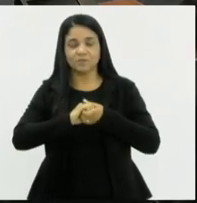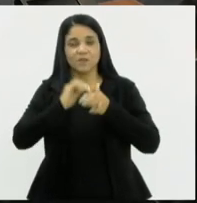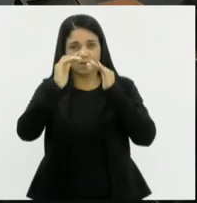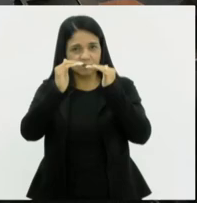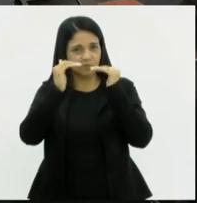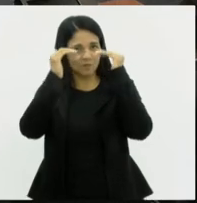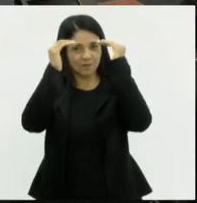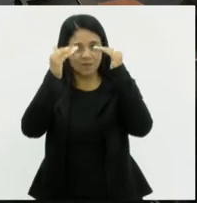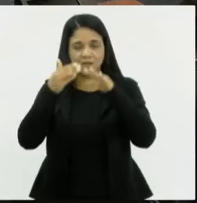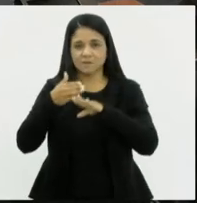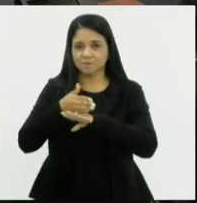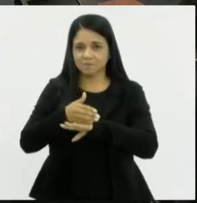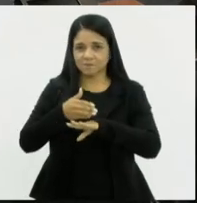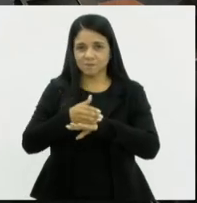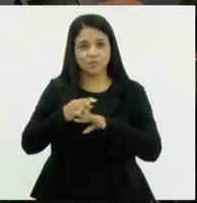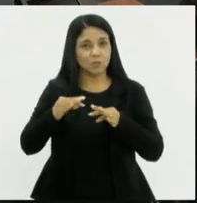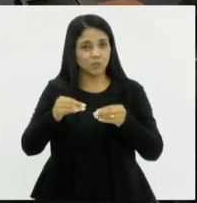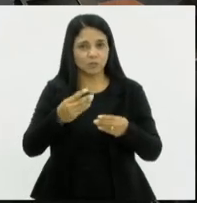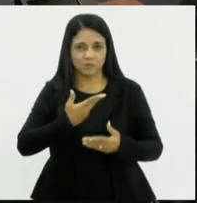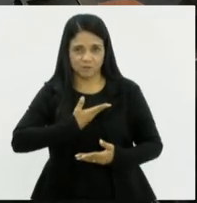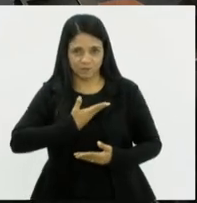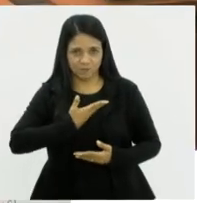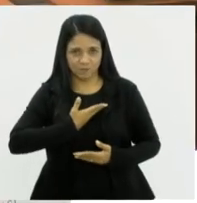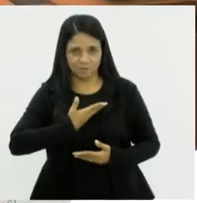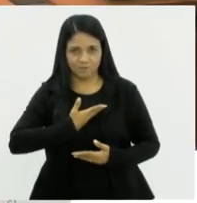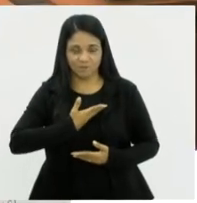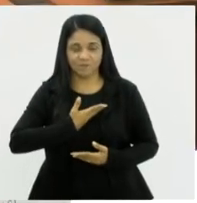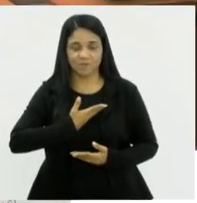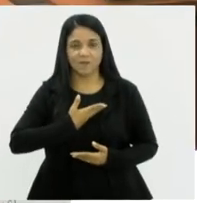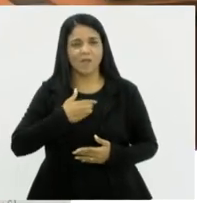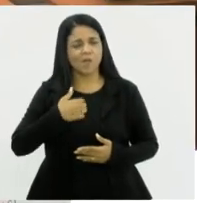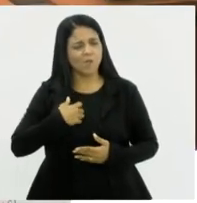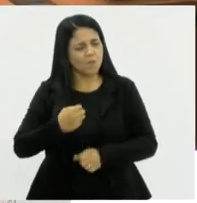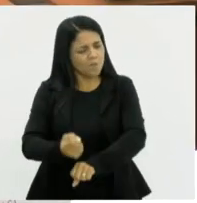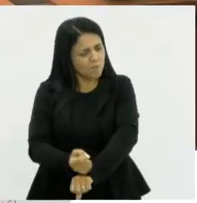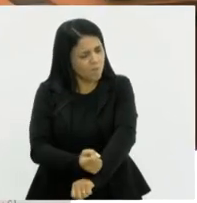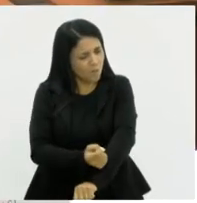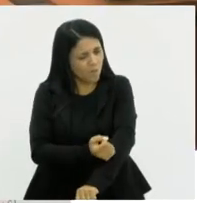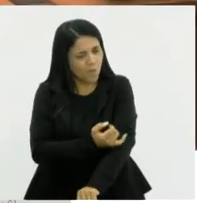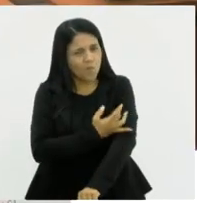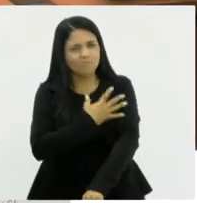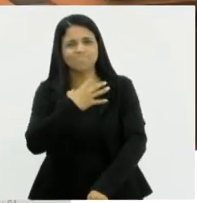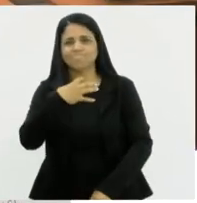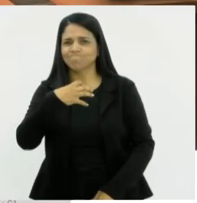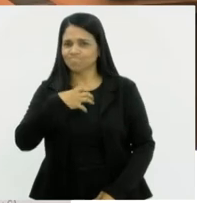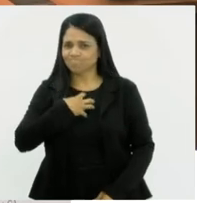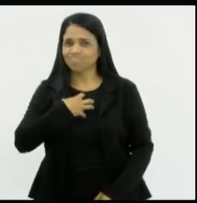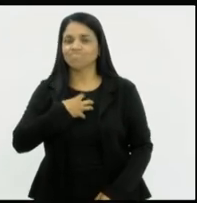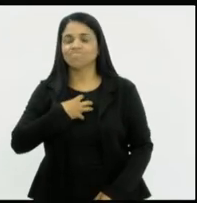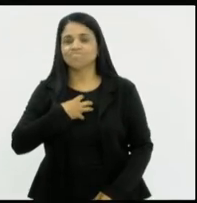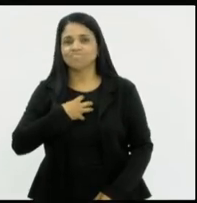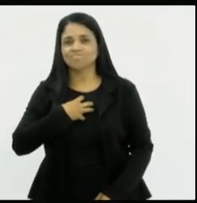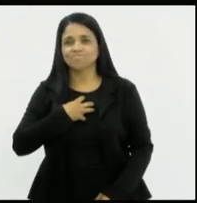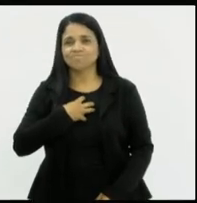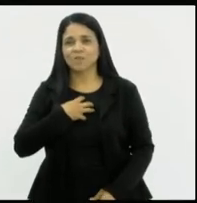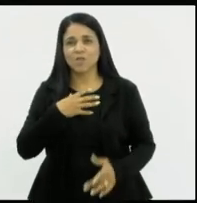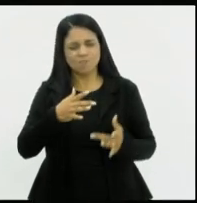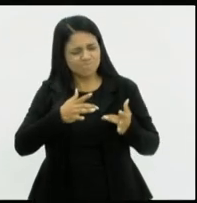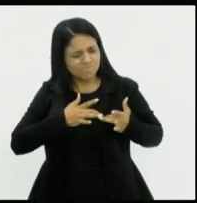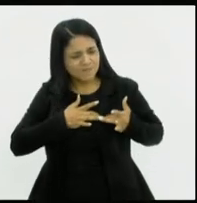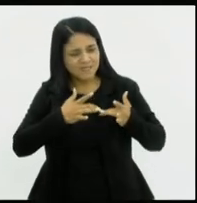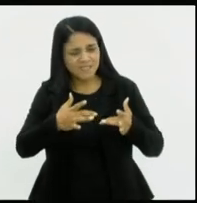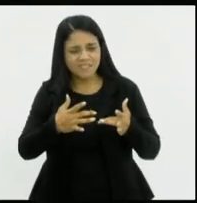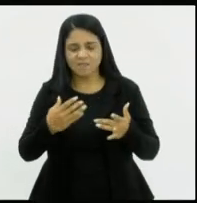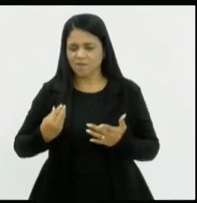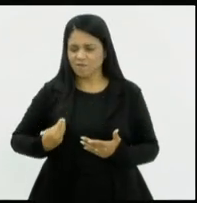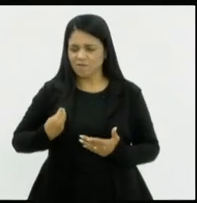presentes, amigos todos. Eu fiquei muito emocionada porque eu me dediquei a vida